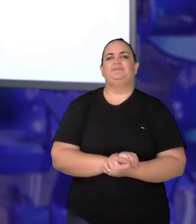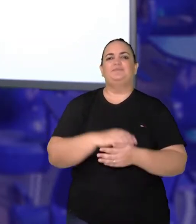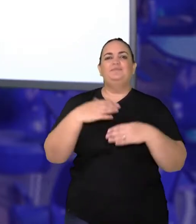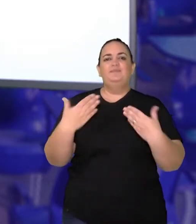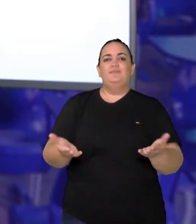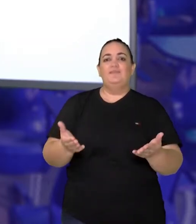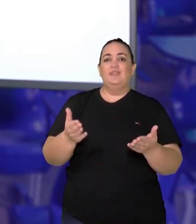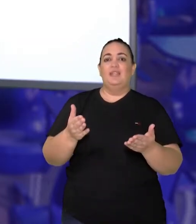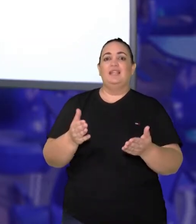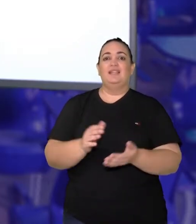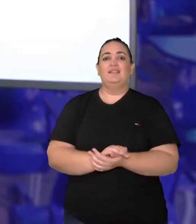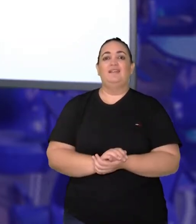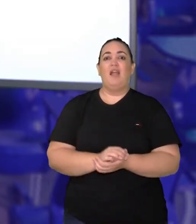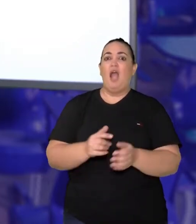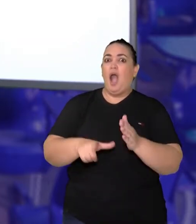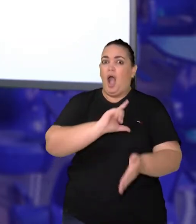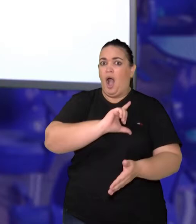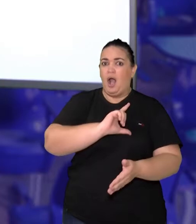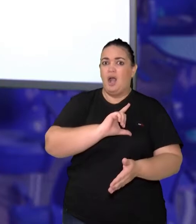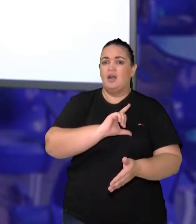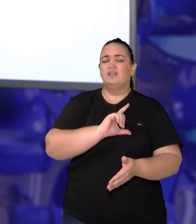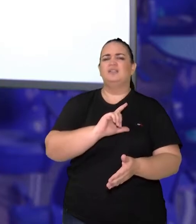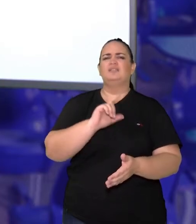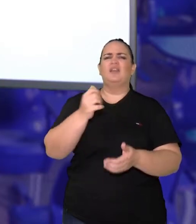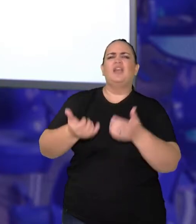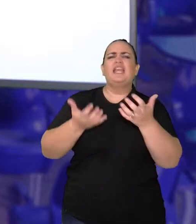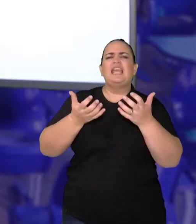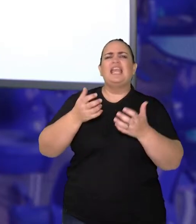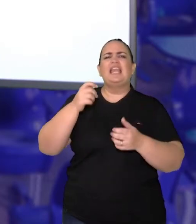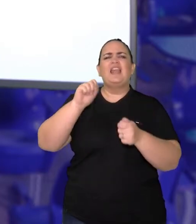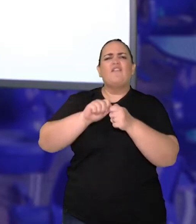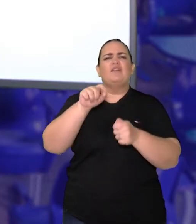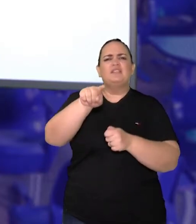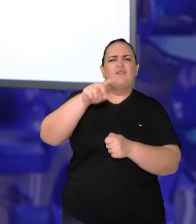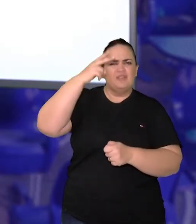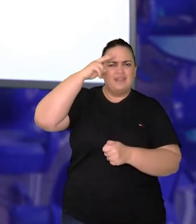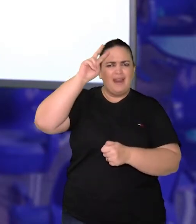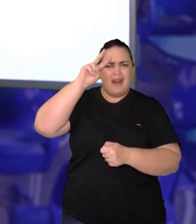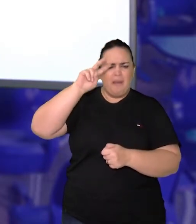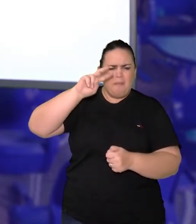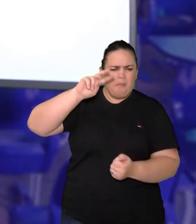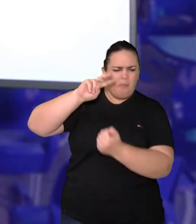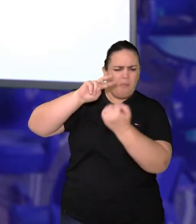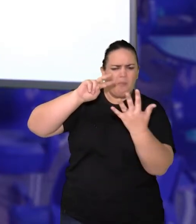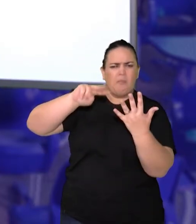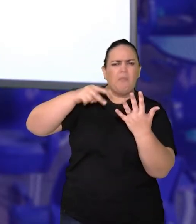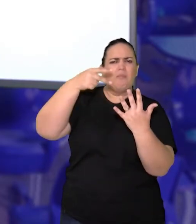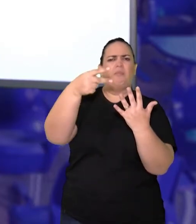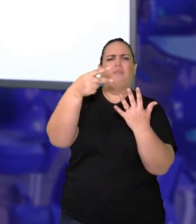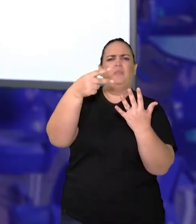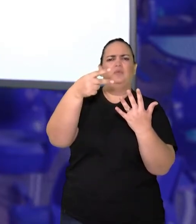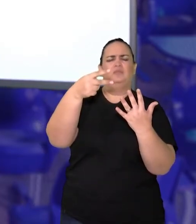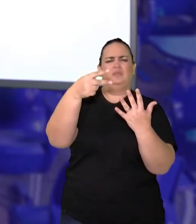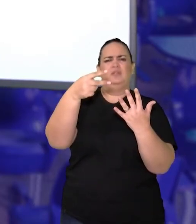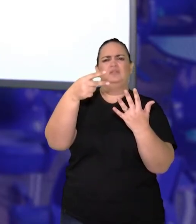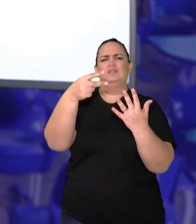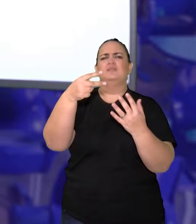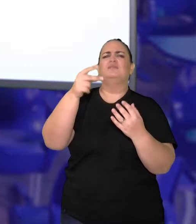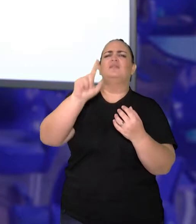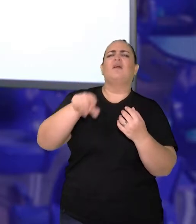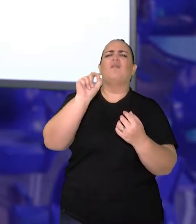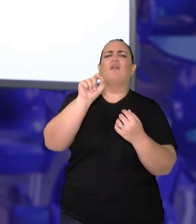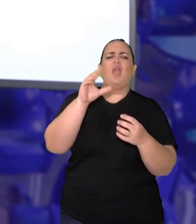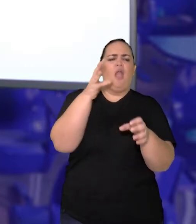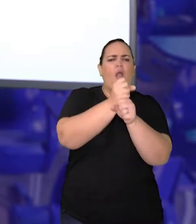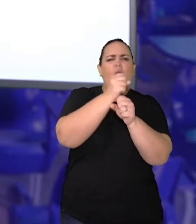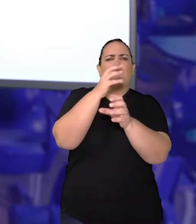Meu povo, antes de falar de potências, eu gostaria muito de relembrar o que são potências, beleza? Potências nada mais